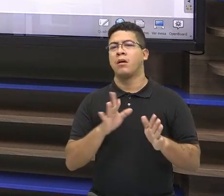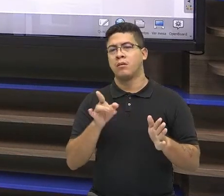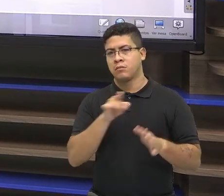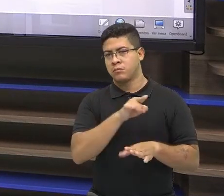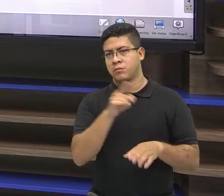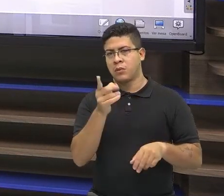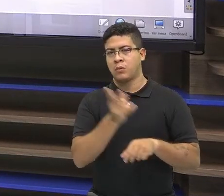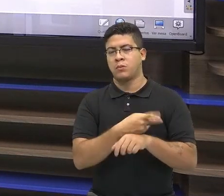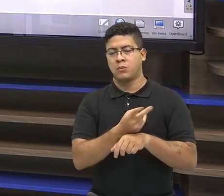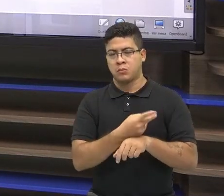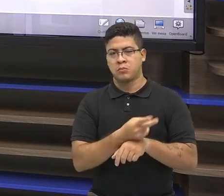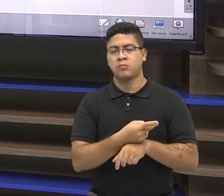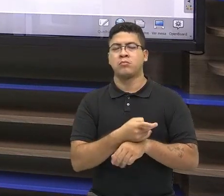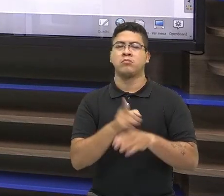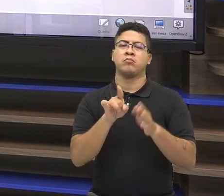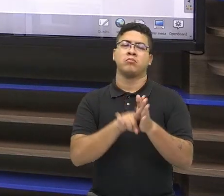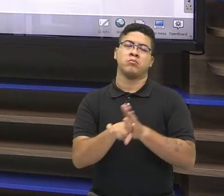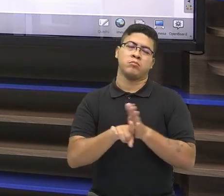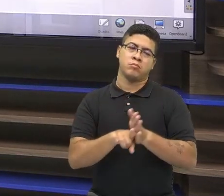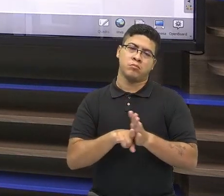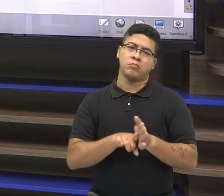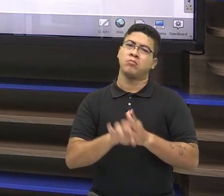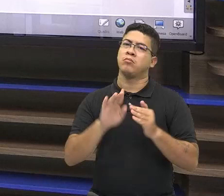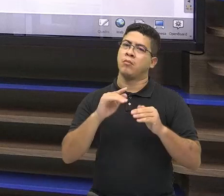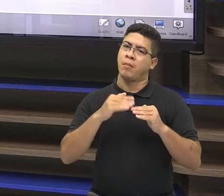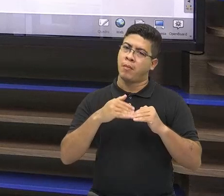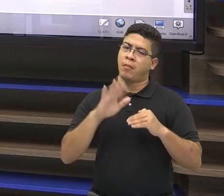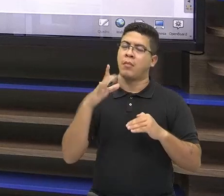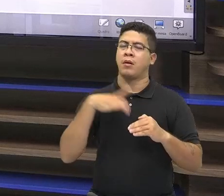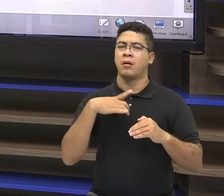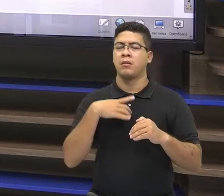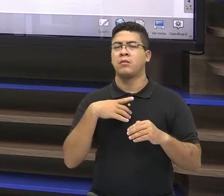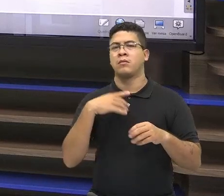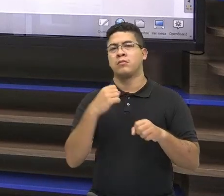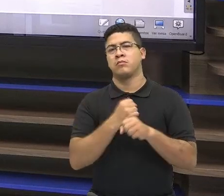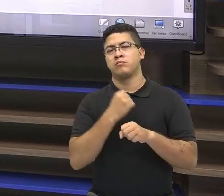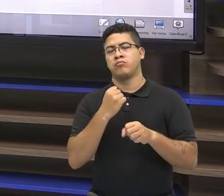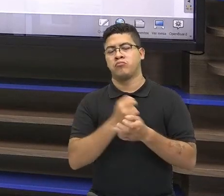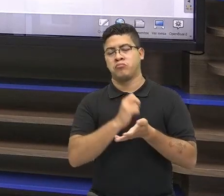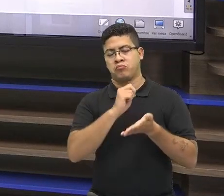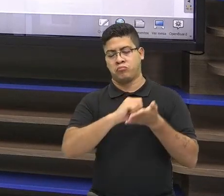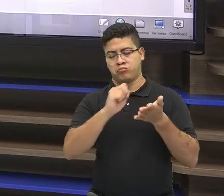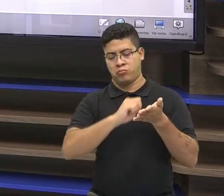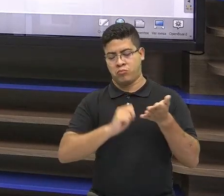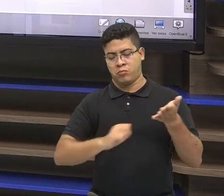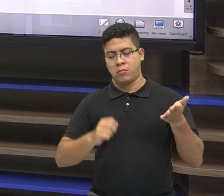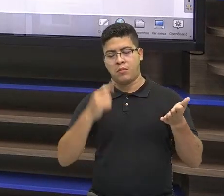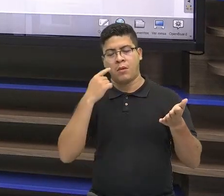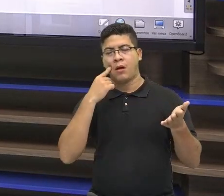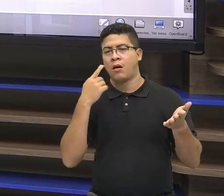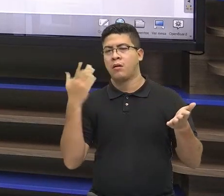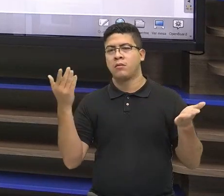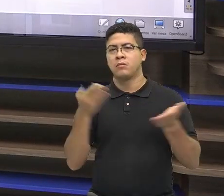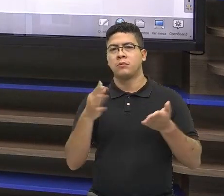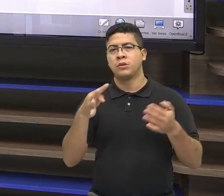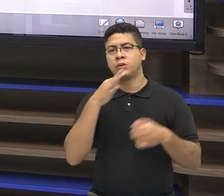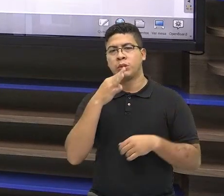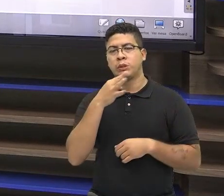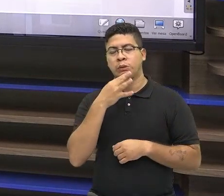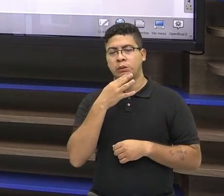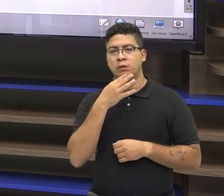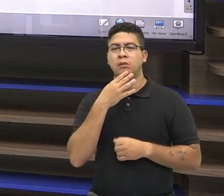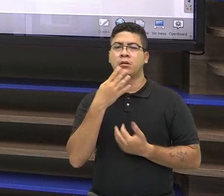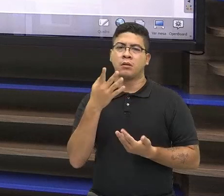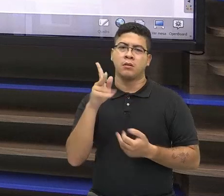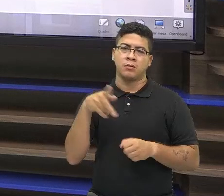estão no 3º ano, né, vão em busca das obras desses autores que vocês conheceram hoje, e